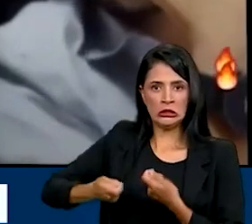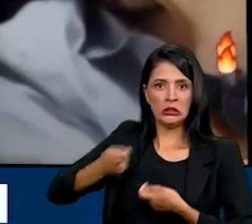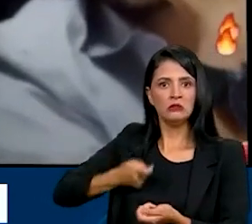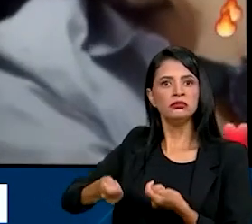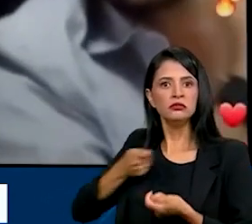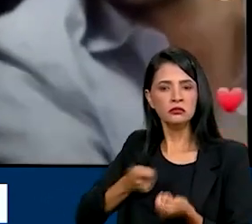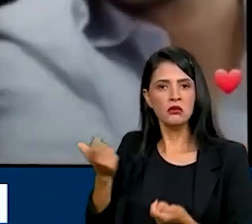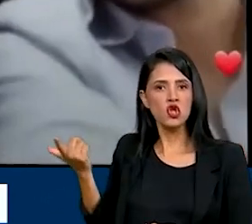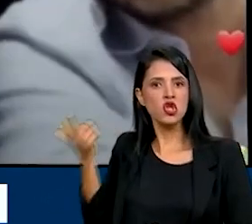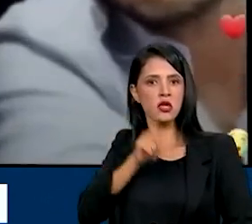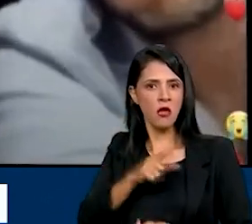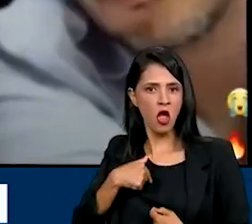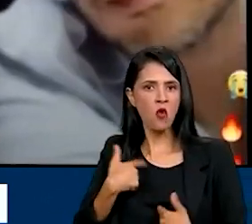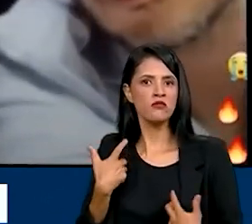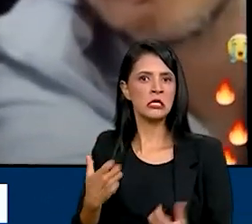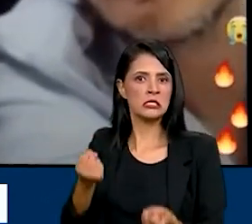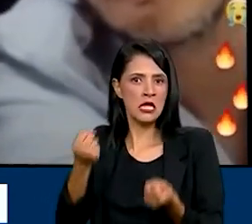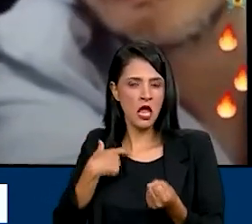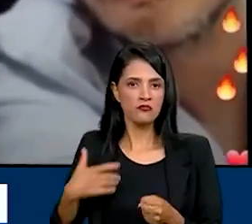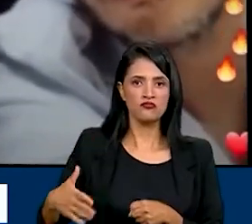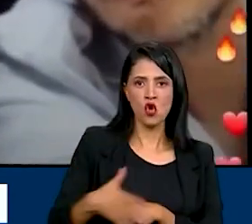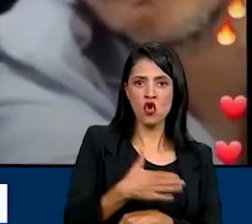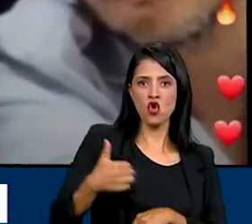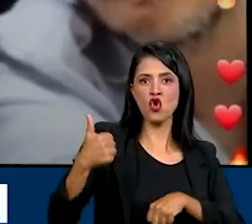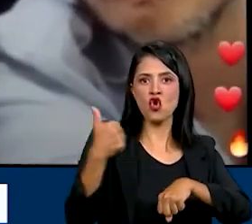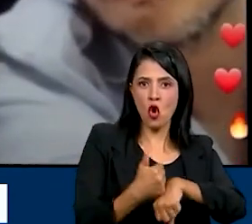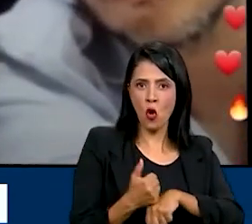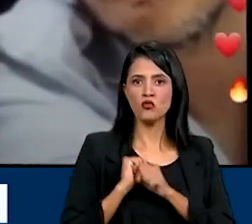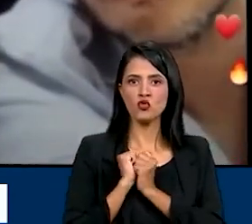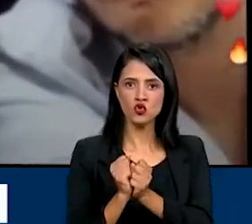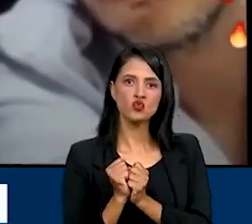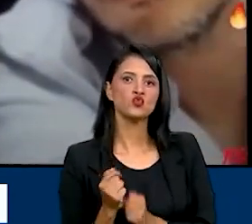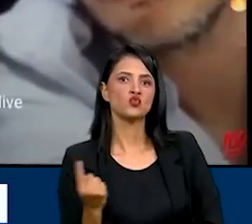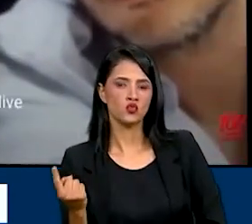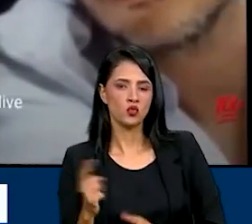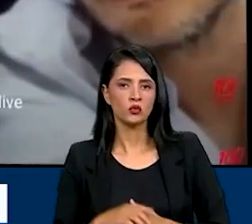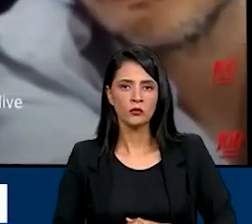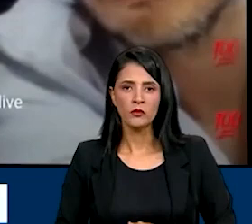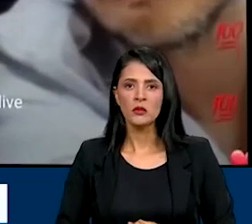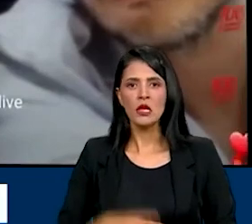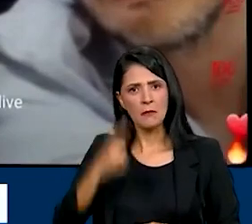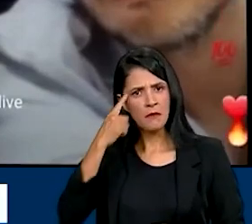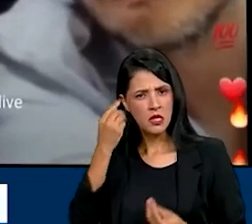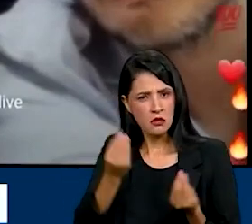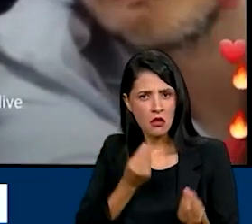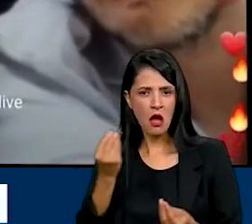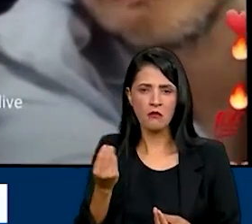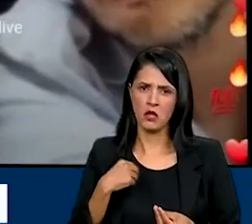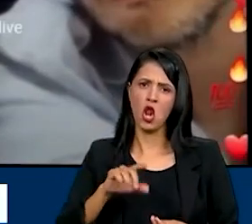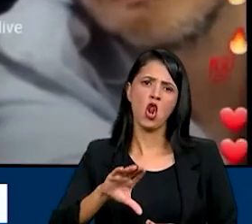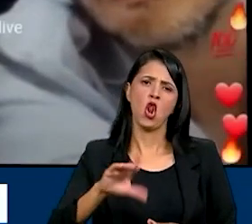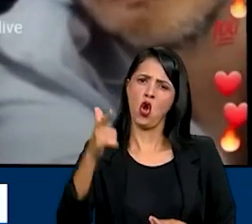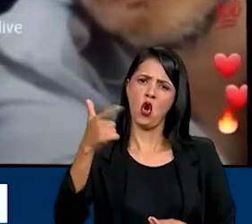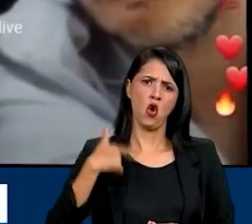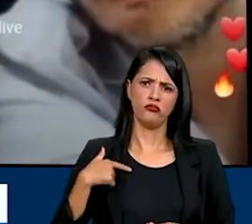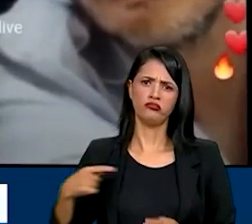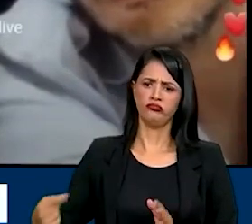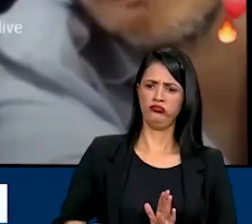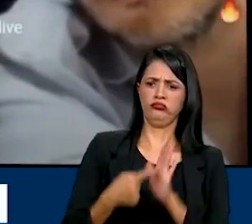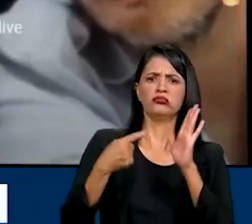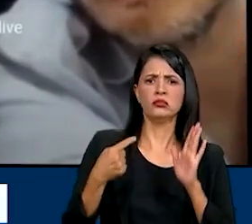coagir para que eu pudesse dar um golpe de Estado junto com ele. Só para vocês terem ideia. E é lógico que eu